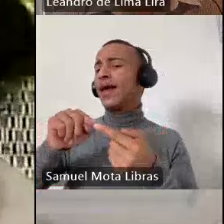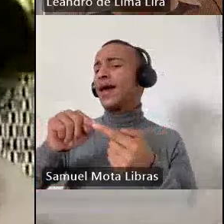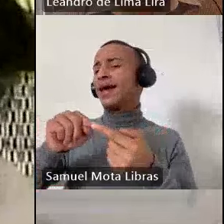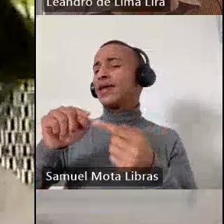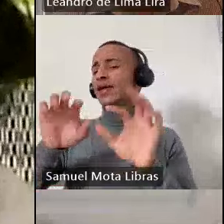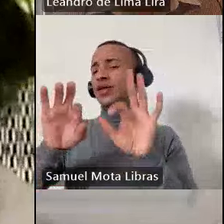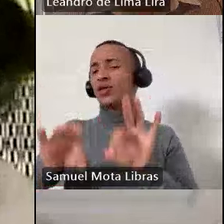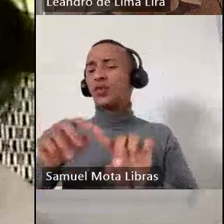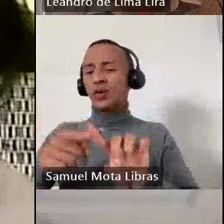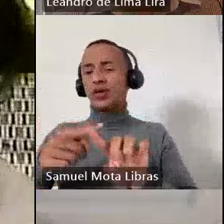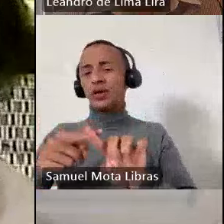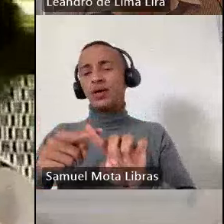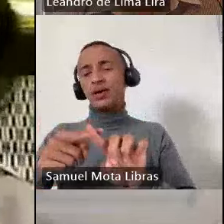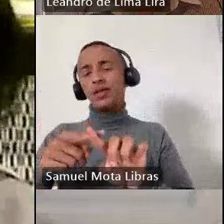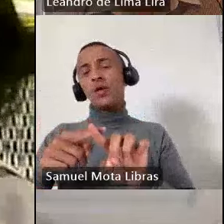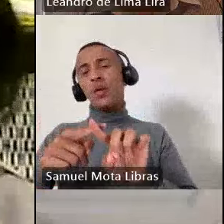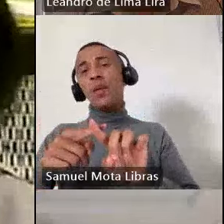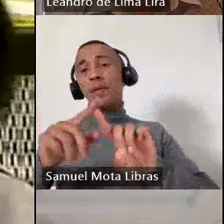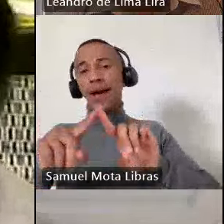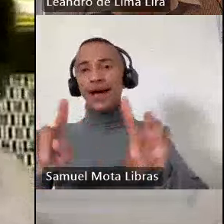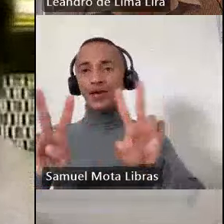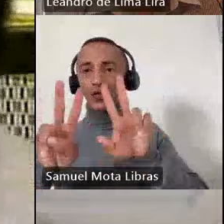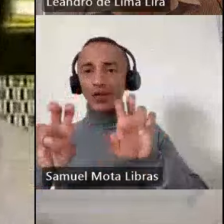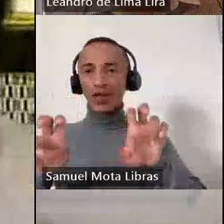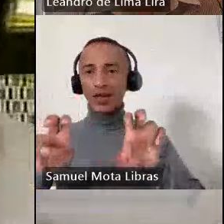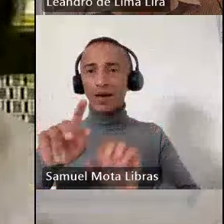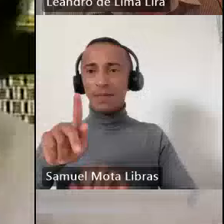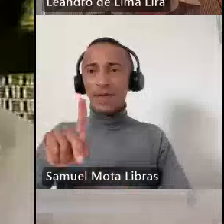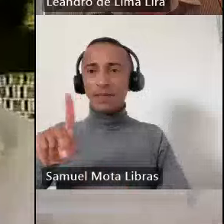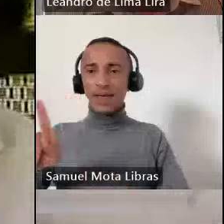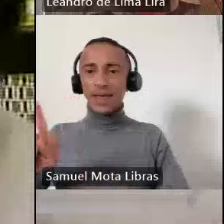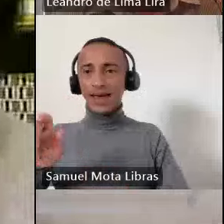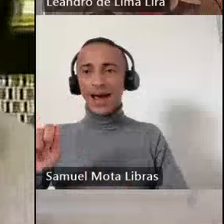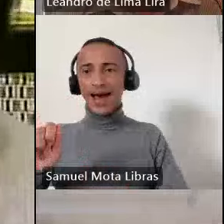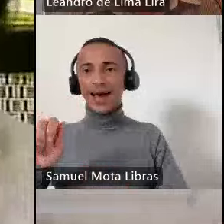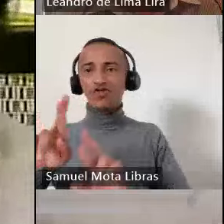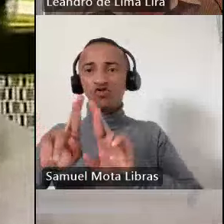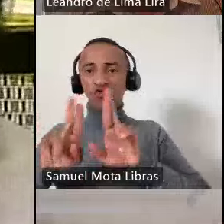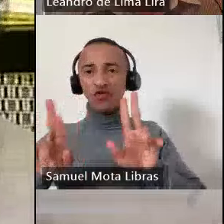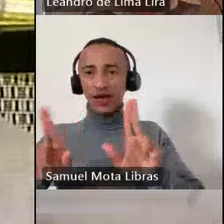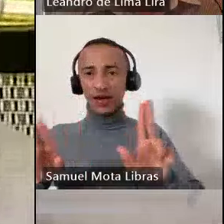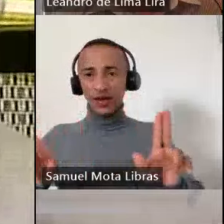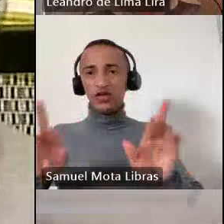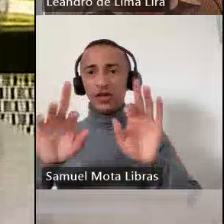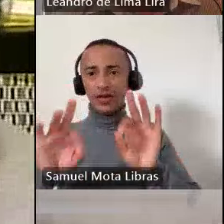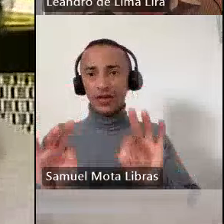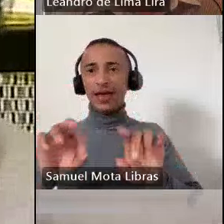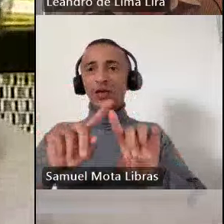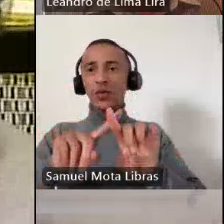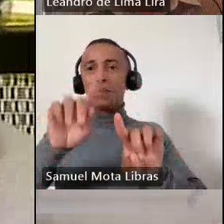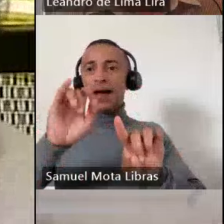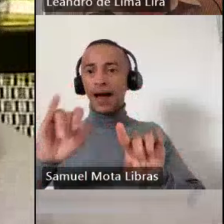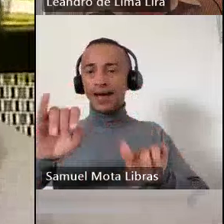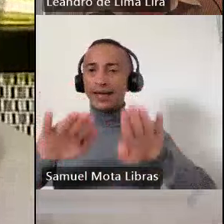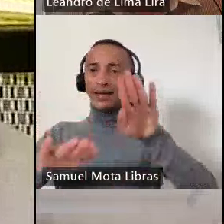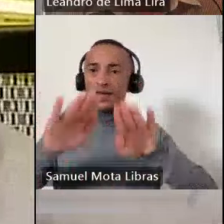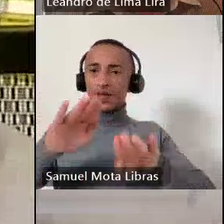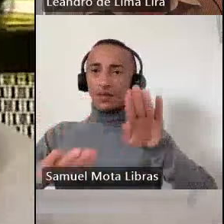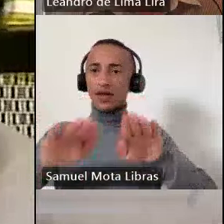o caso do PPA a gente não não faz responsab não tem responsabilização por não alcance de metas mas eventualmente né quando você faz alguns